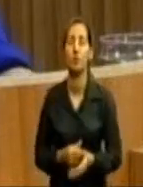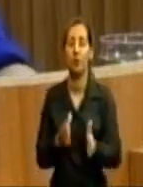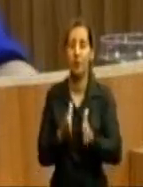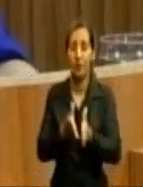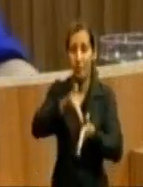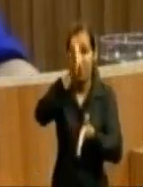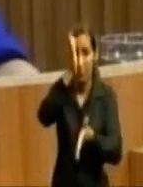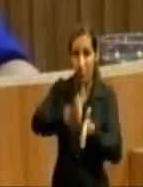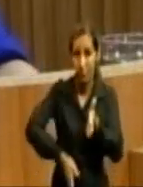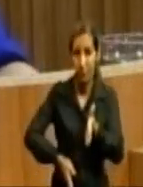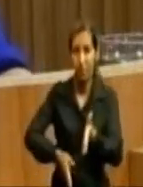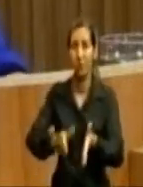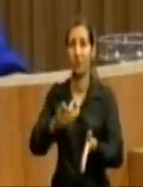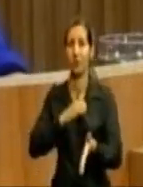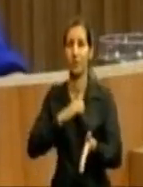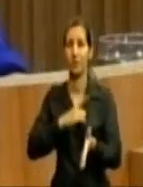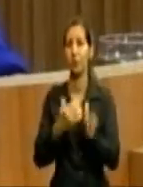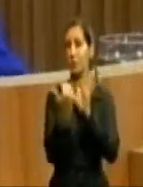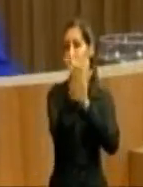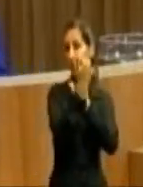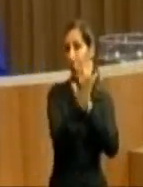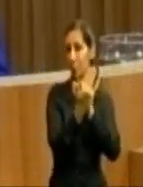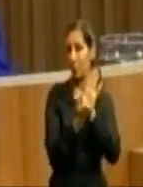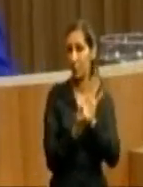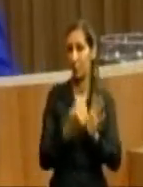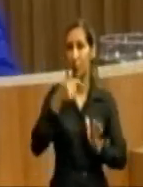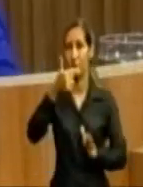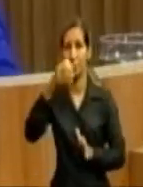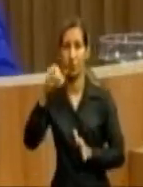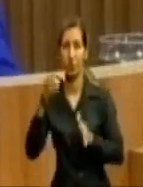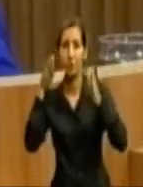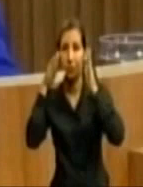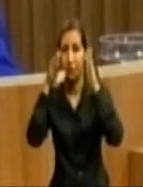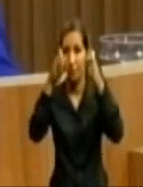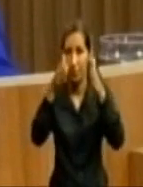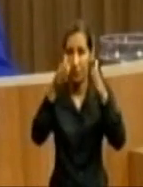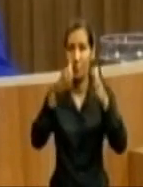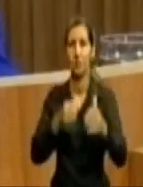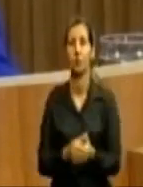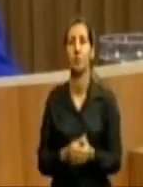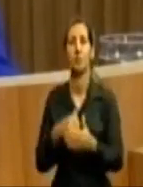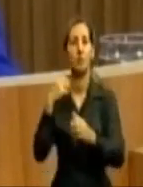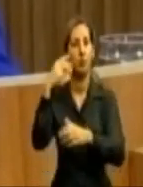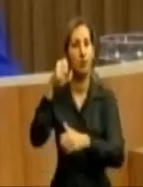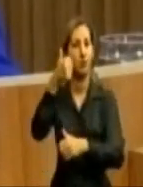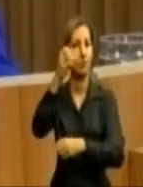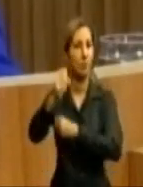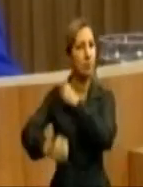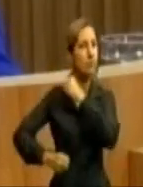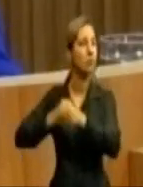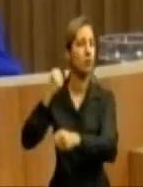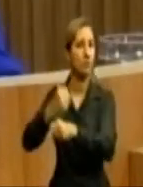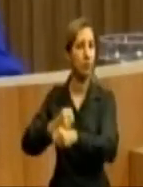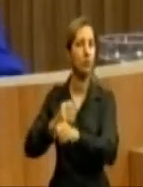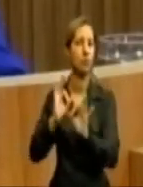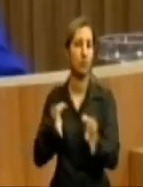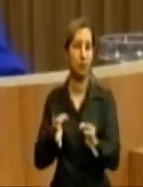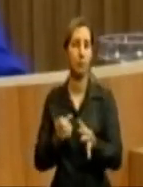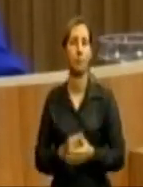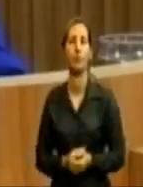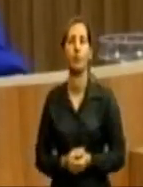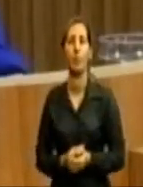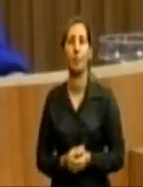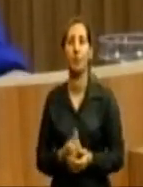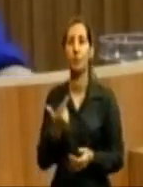lacuna é que nós temos um plano que tem 20 metas a serem alcançadas ao longo de 10 anos, certo? E